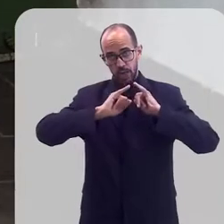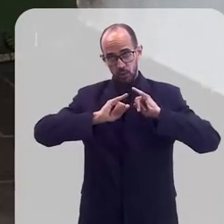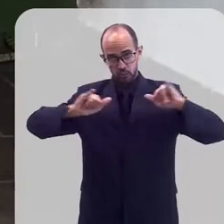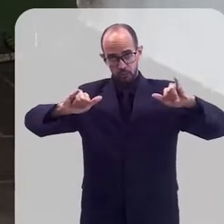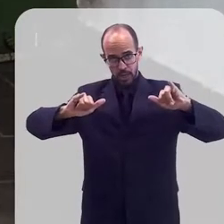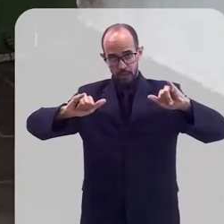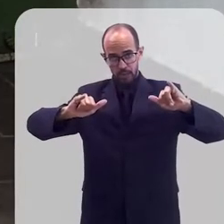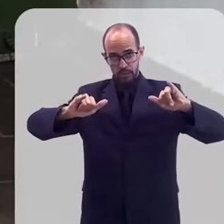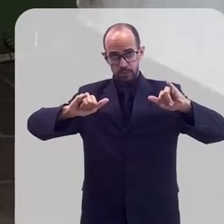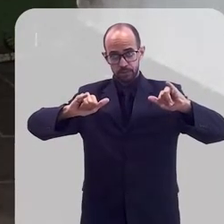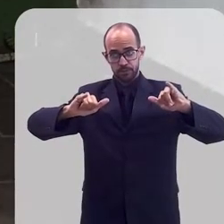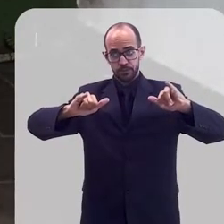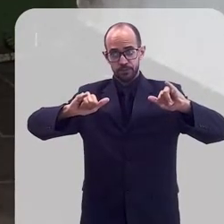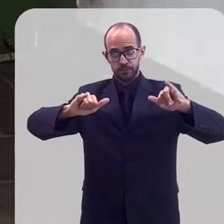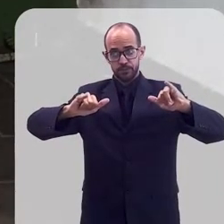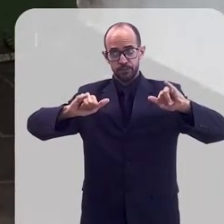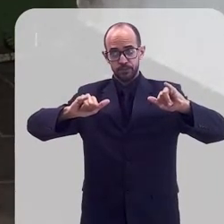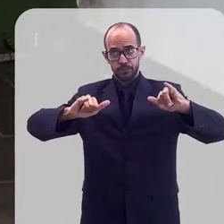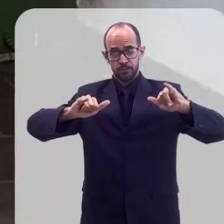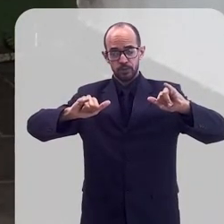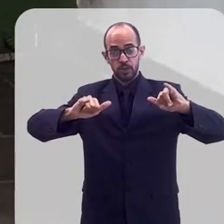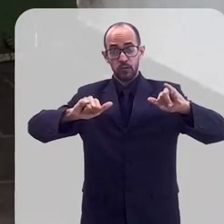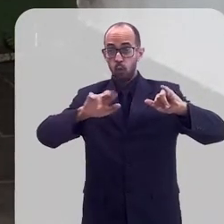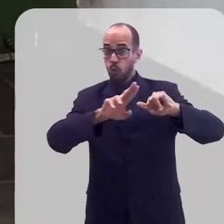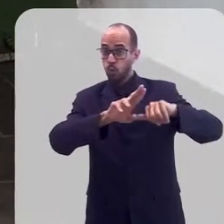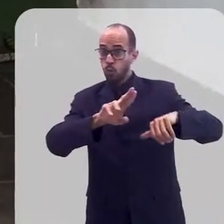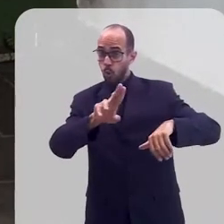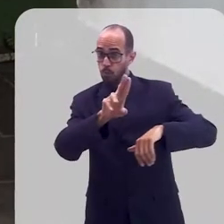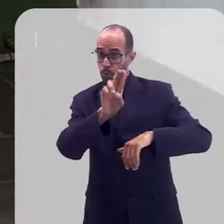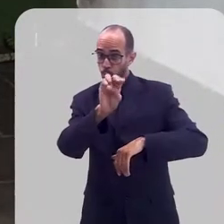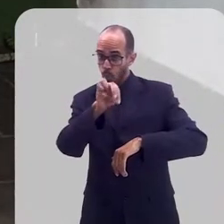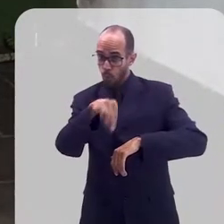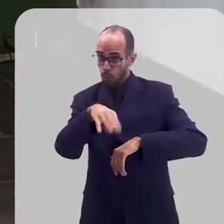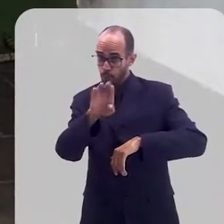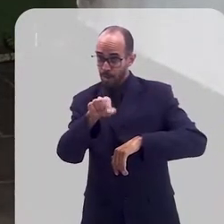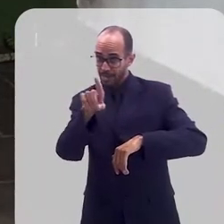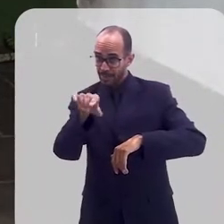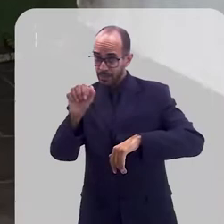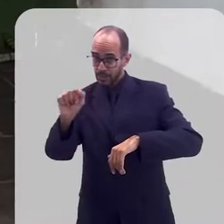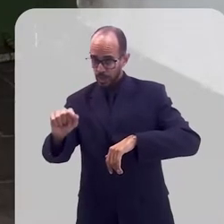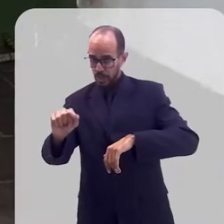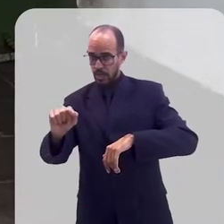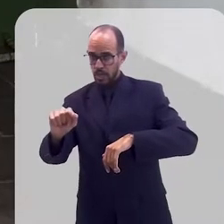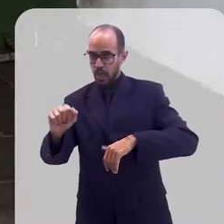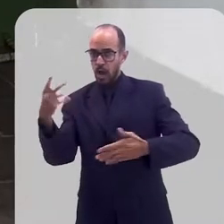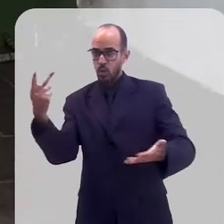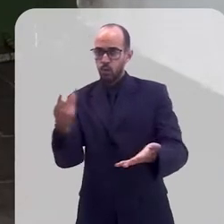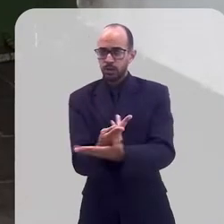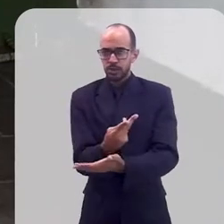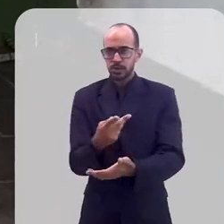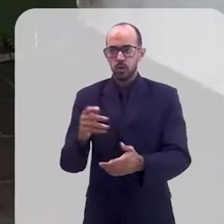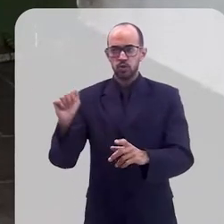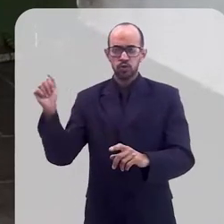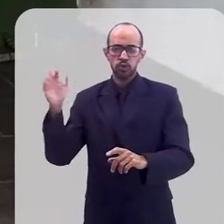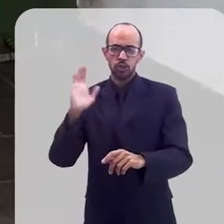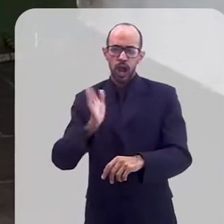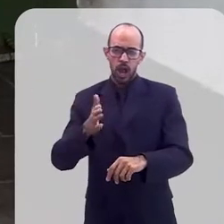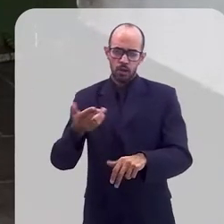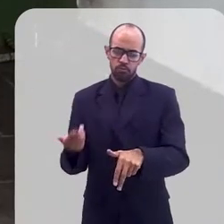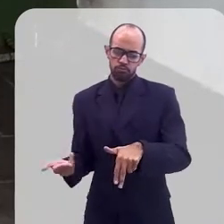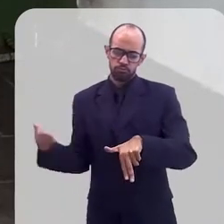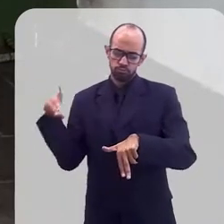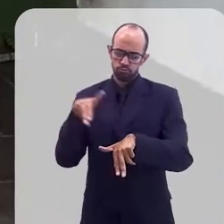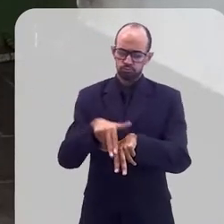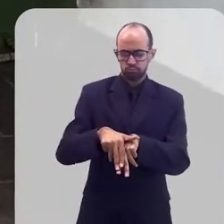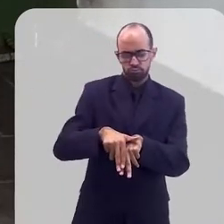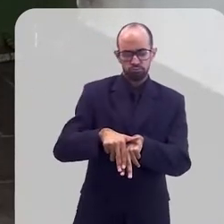anunciada, né, e veio o nome Umbanda, existia manifestações já